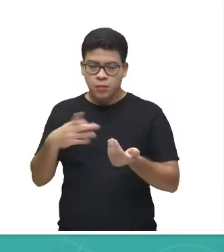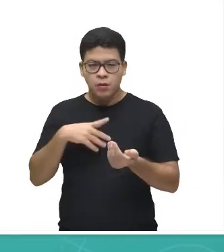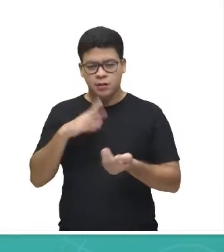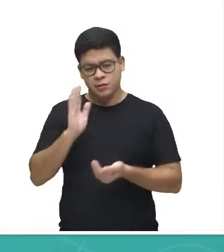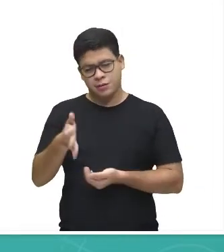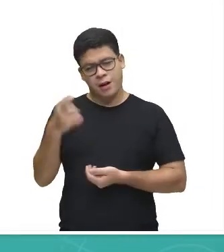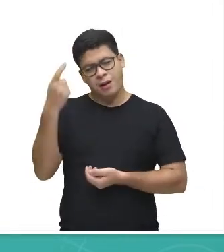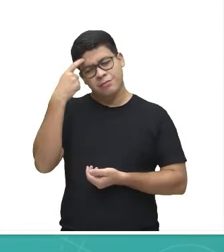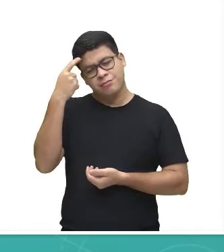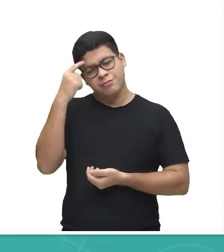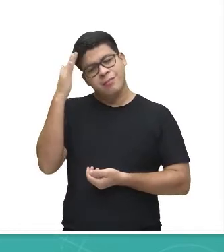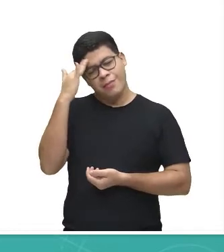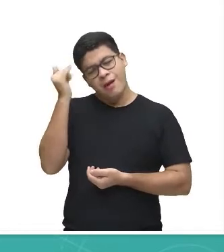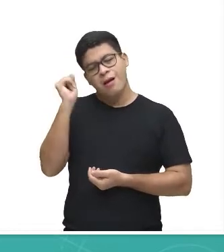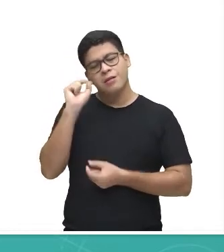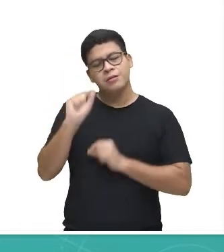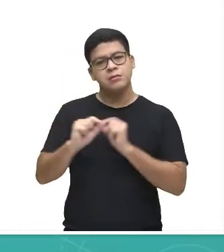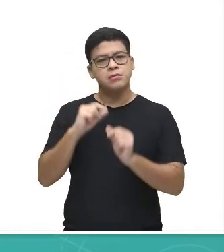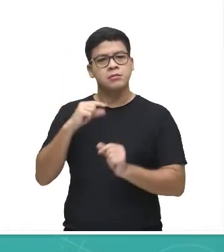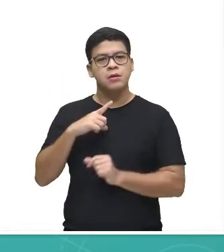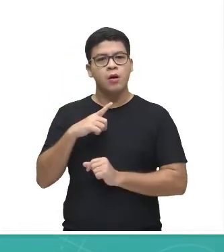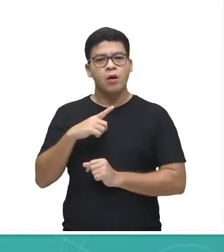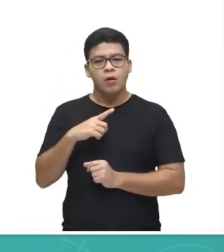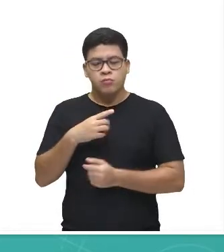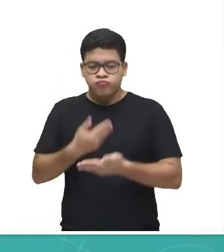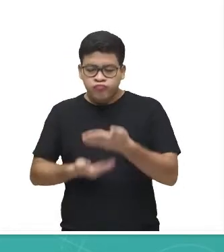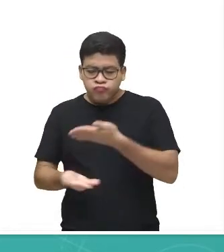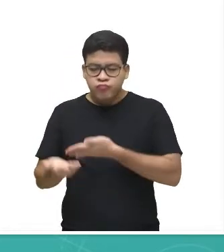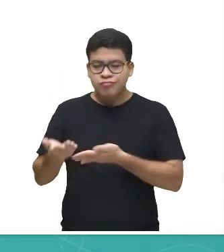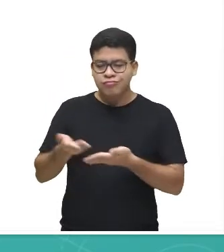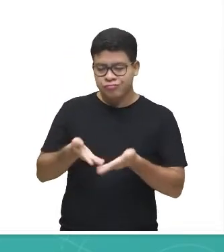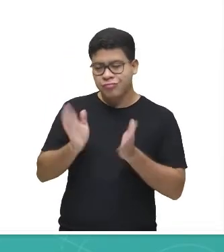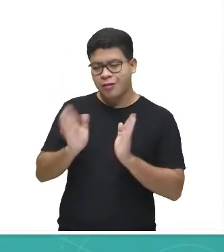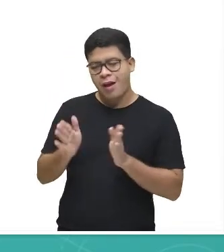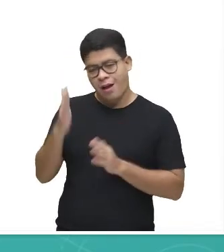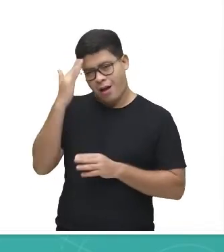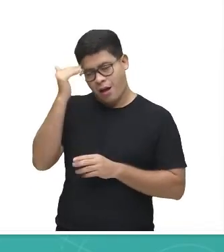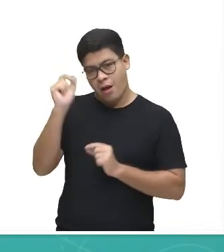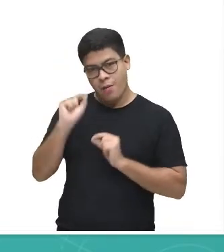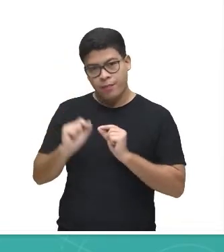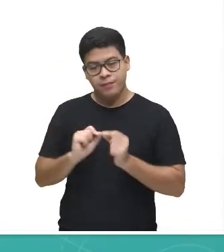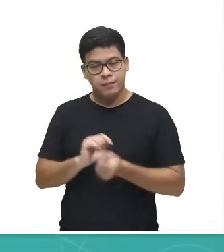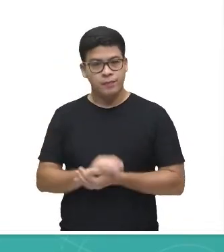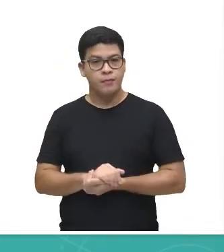jeito, né? Cada um se vira na hora de fazer essas operações, tá?